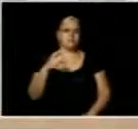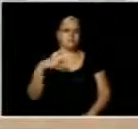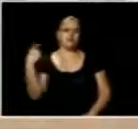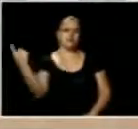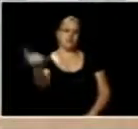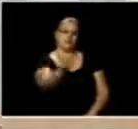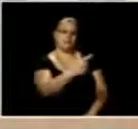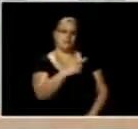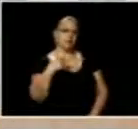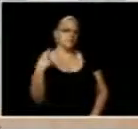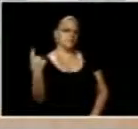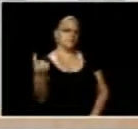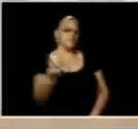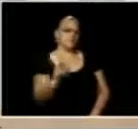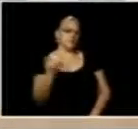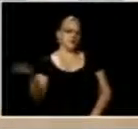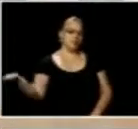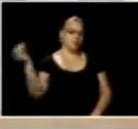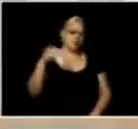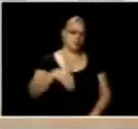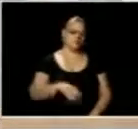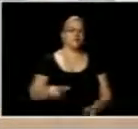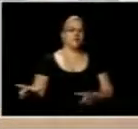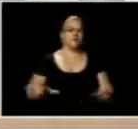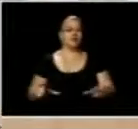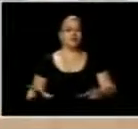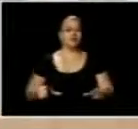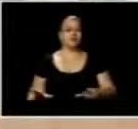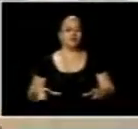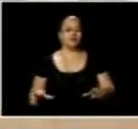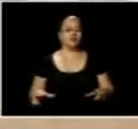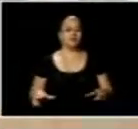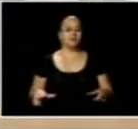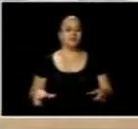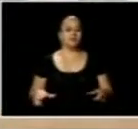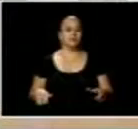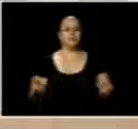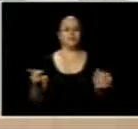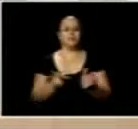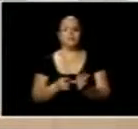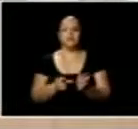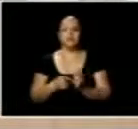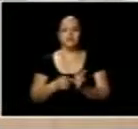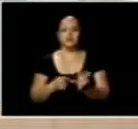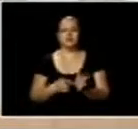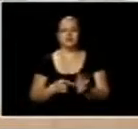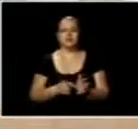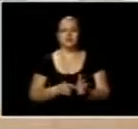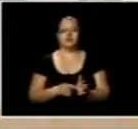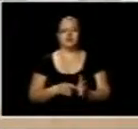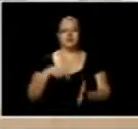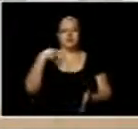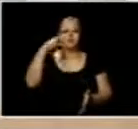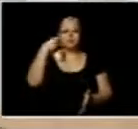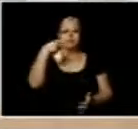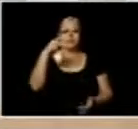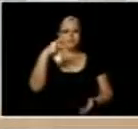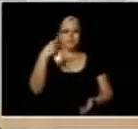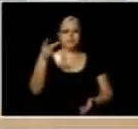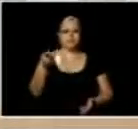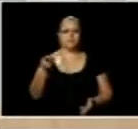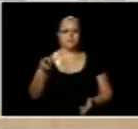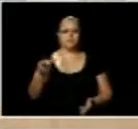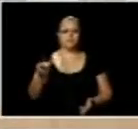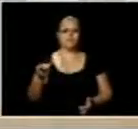ele assumiu um tempo atrás fossem tão verdadeiros o quanto ele foi. De dizer o seguinte, por mais